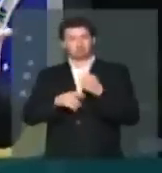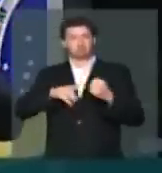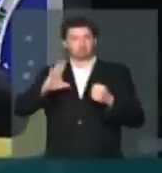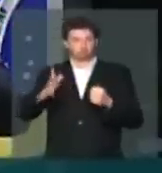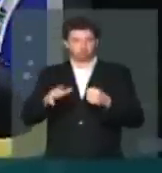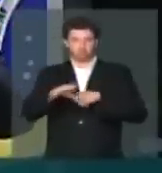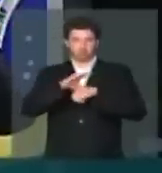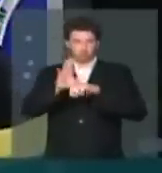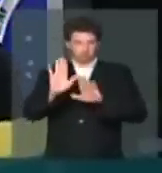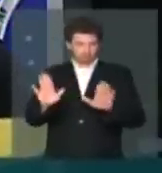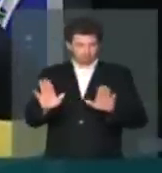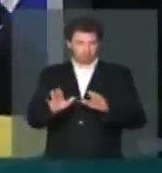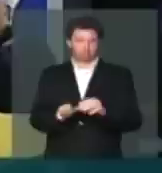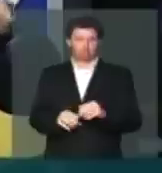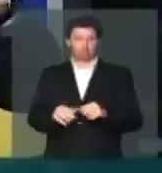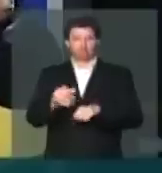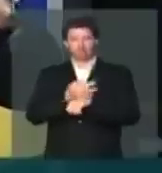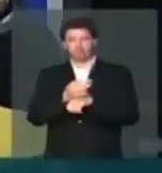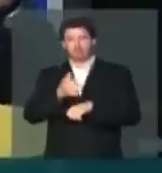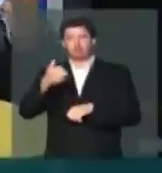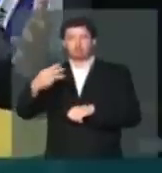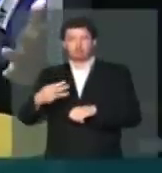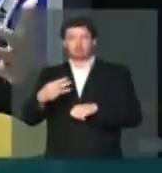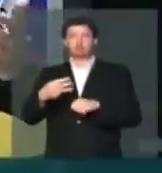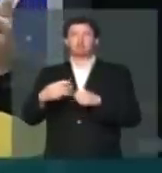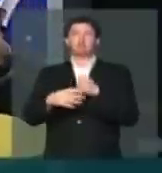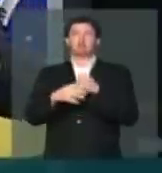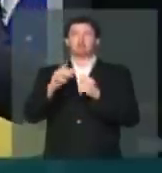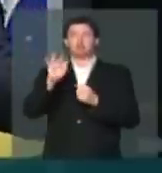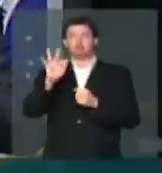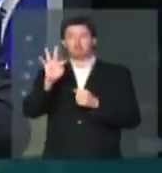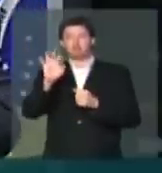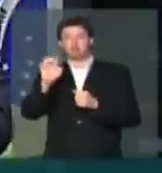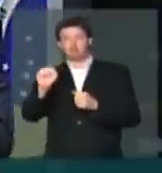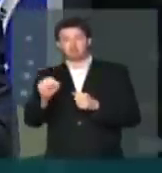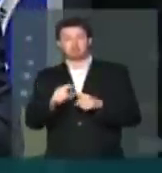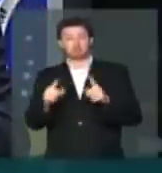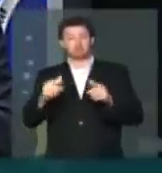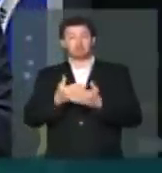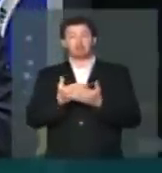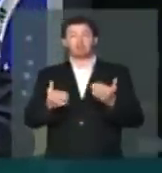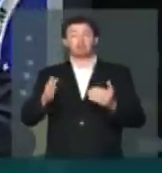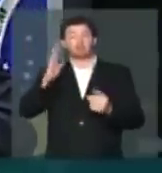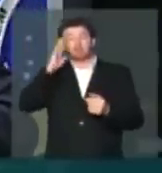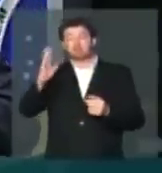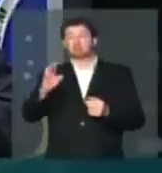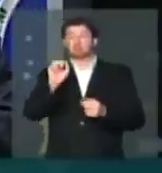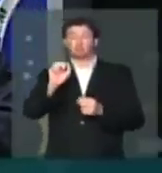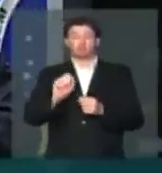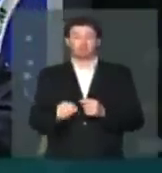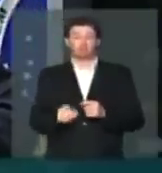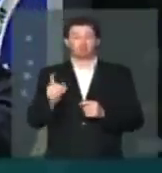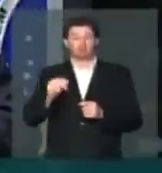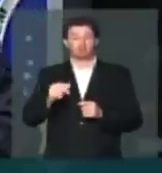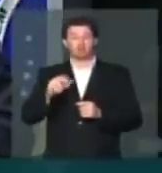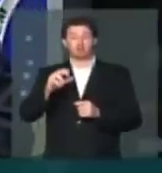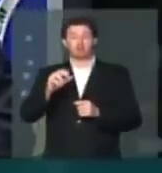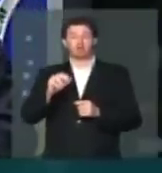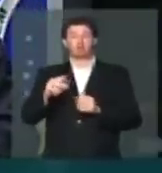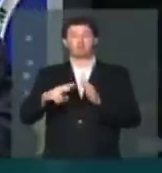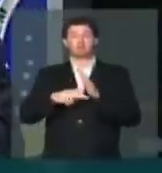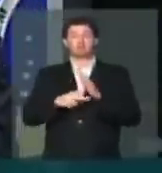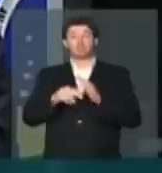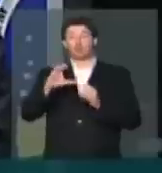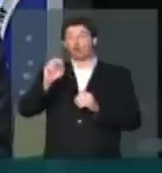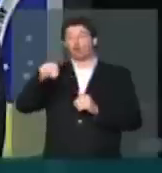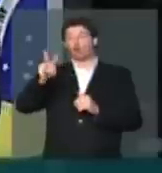da Constituição, tipo férias, 13º, fundo de garantia, ele perde principalmente a convenção do teu